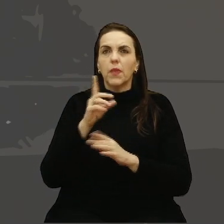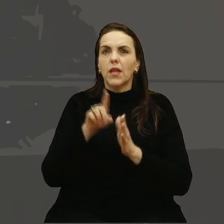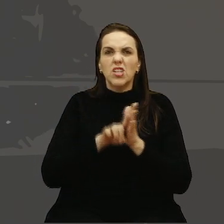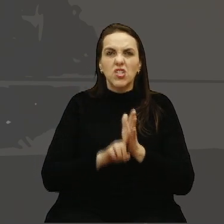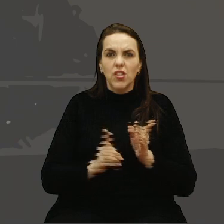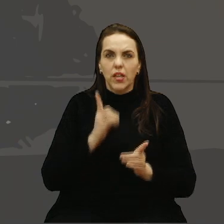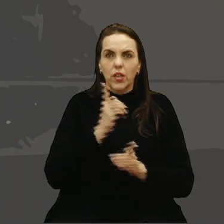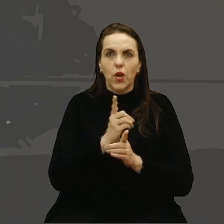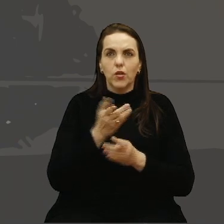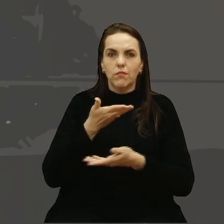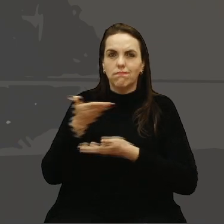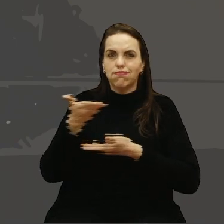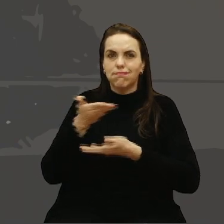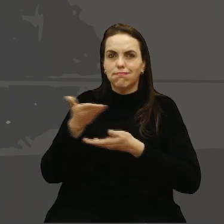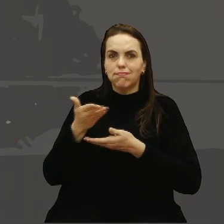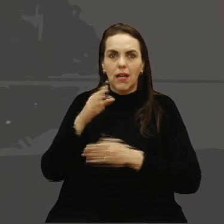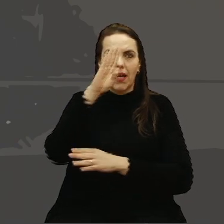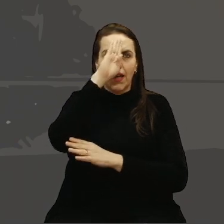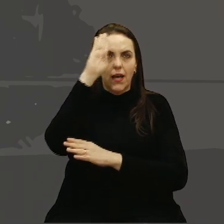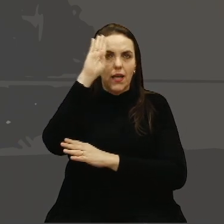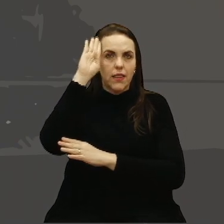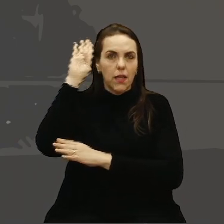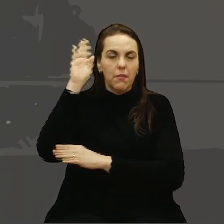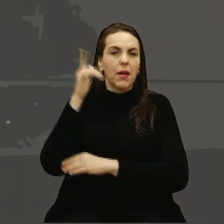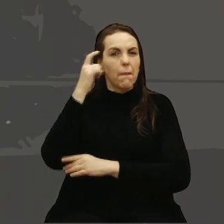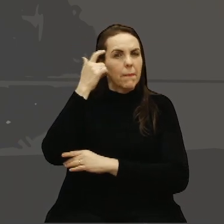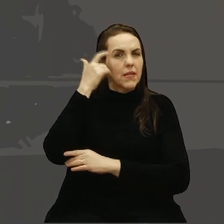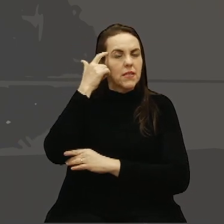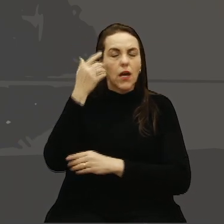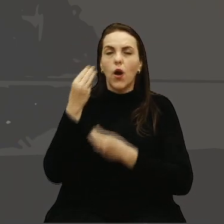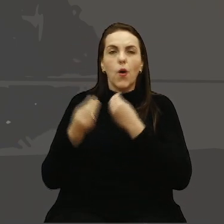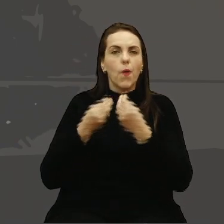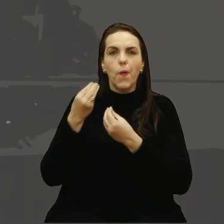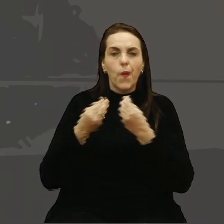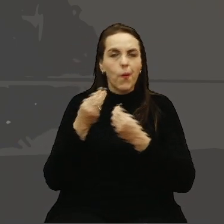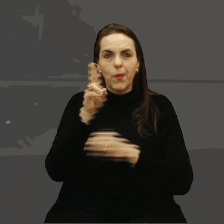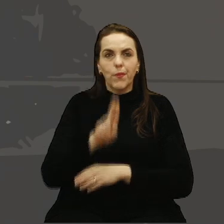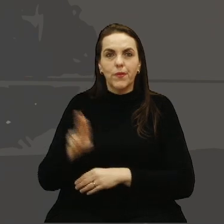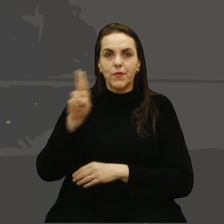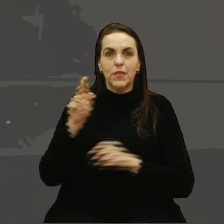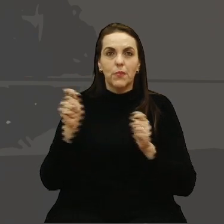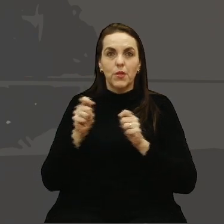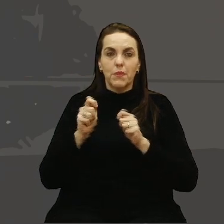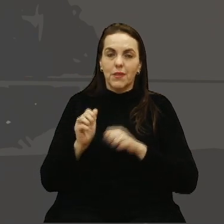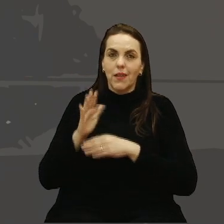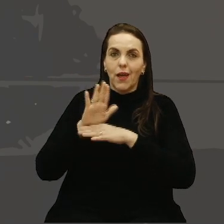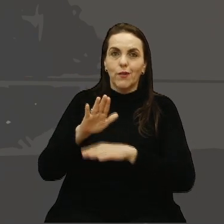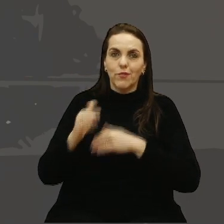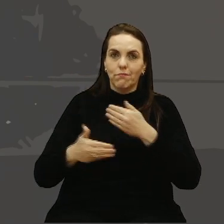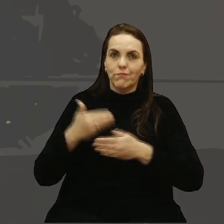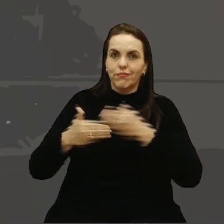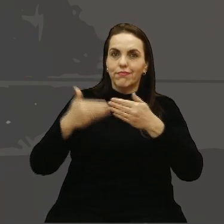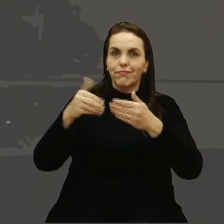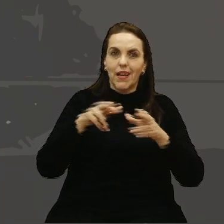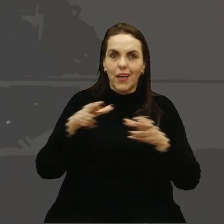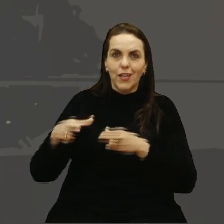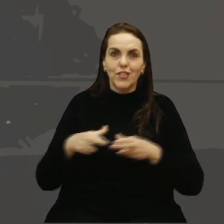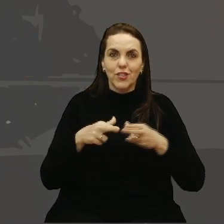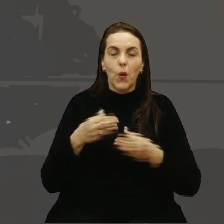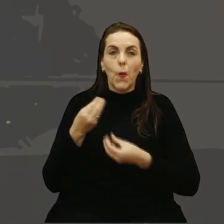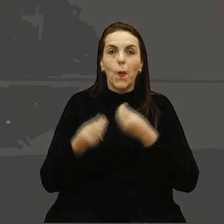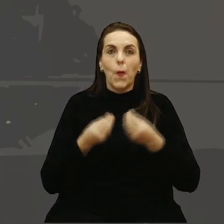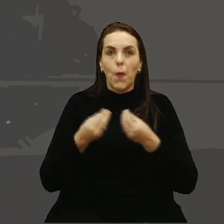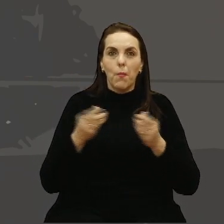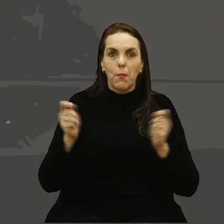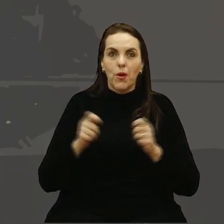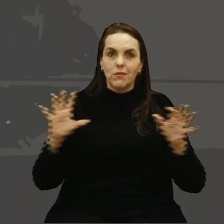interações acadêmicas, que foi isso que eu comentei, pensar como que a universidade pode contribuir com o desenvolvimento regional, como que ela pode casar